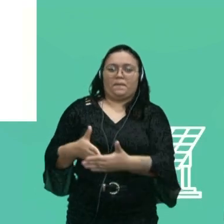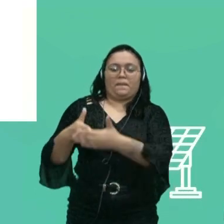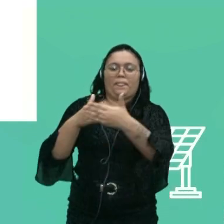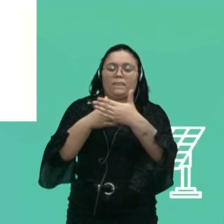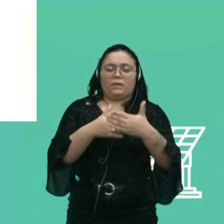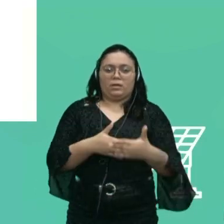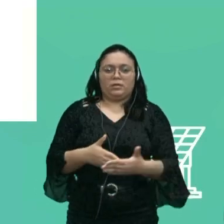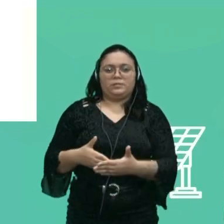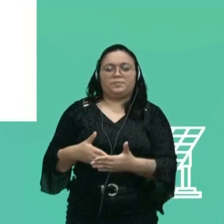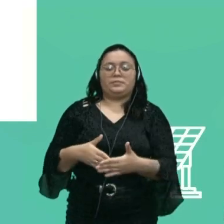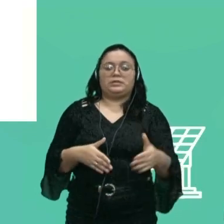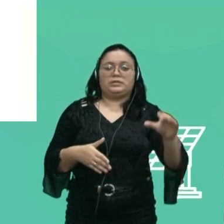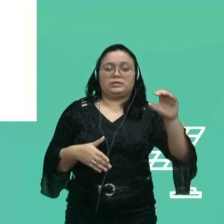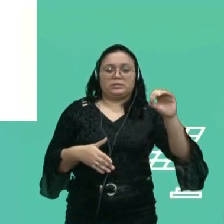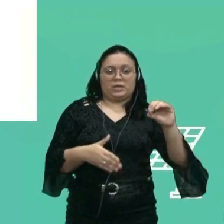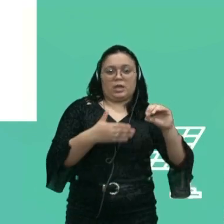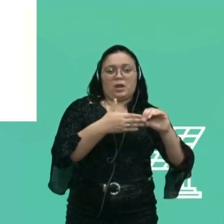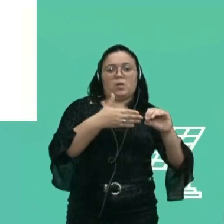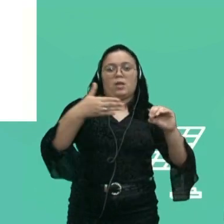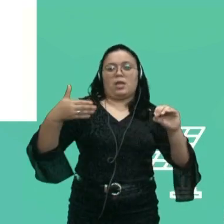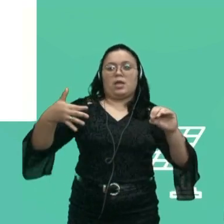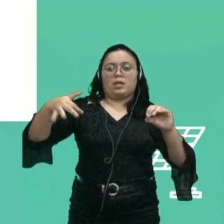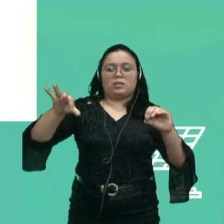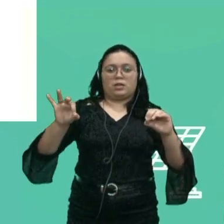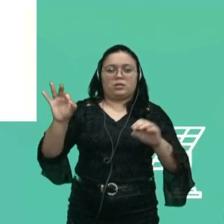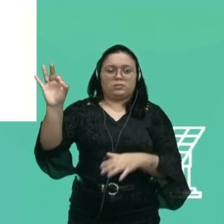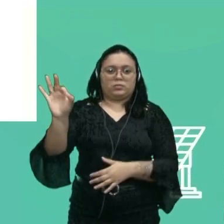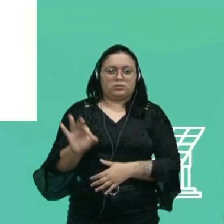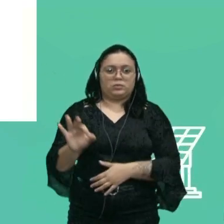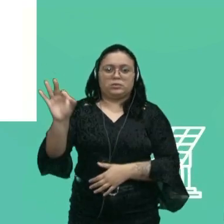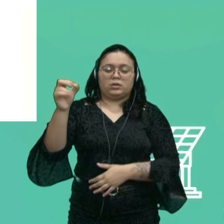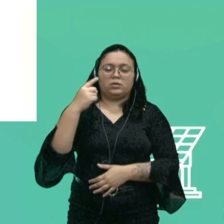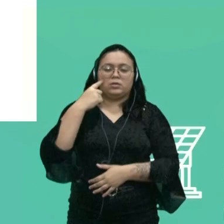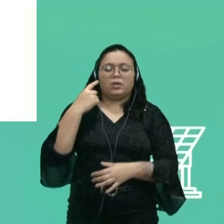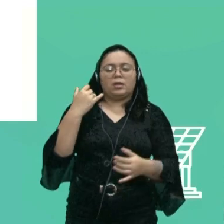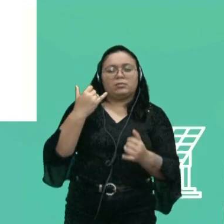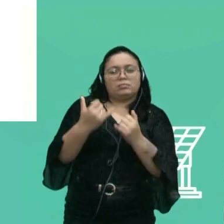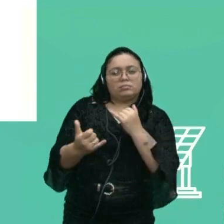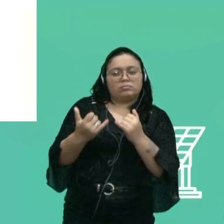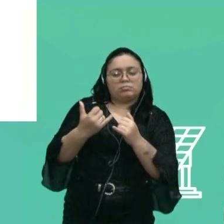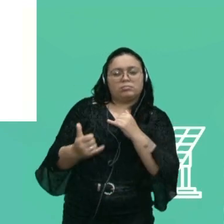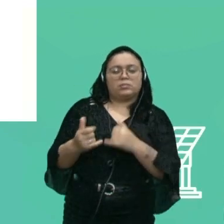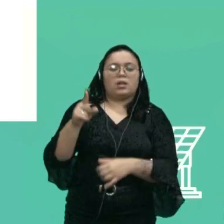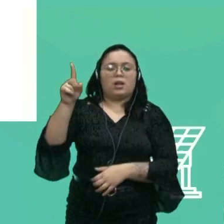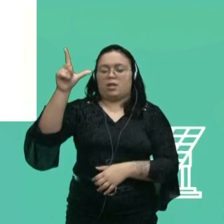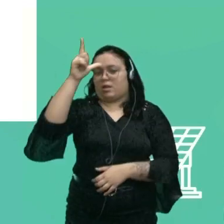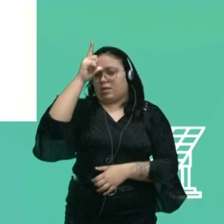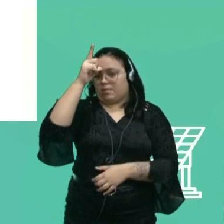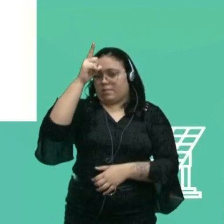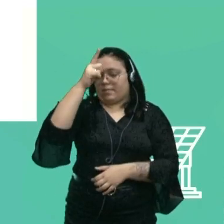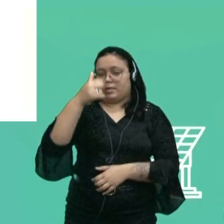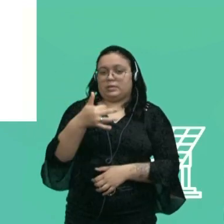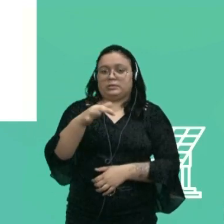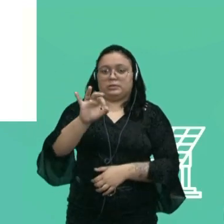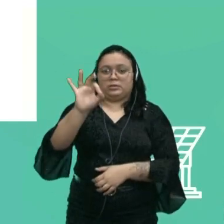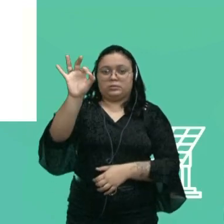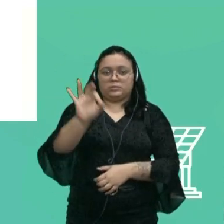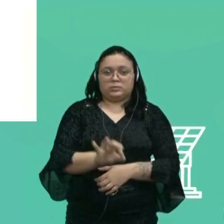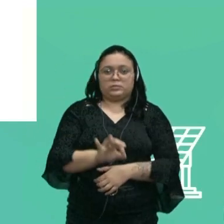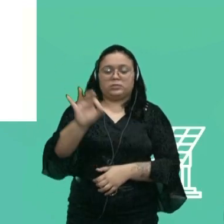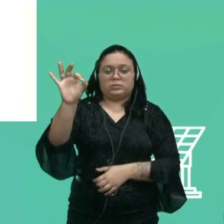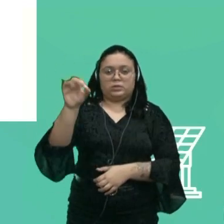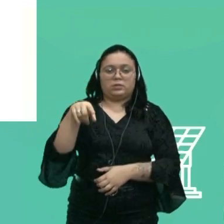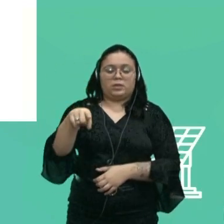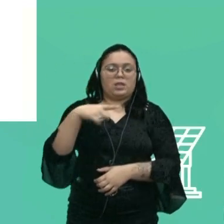de 0 a 10%. Um caso interessantíssimo é o da Alemanha, onde 10% está para instalações em geral,